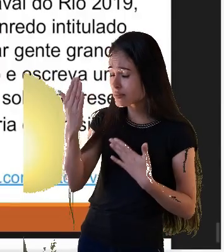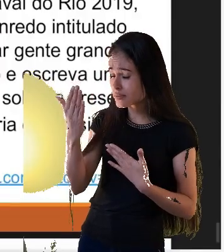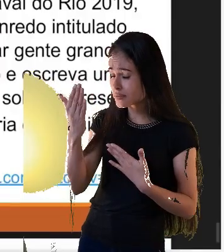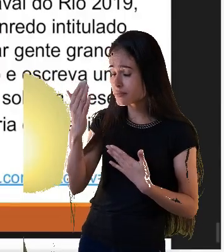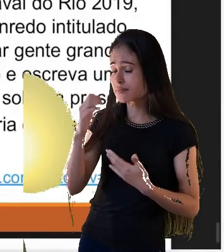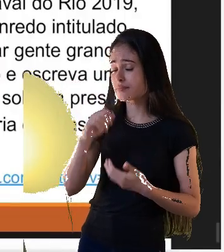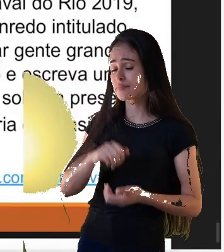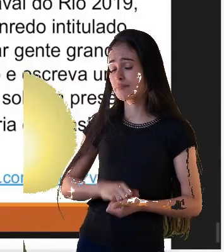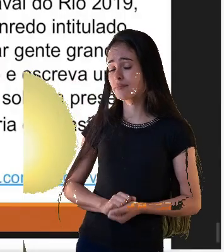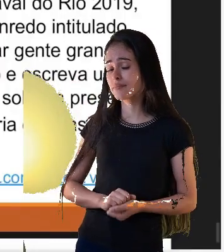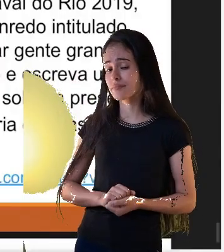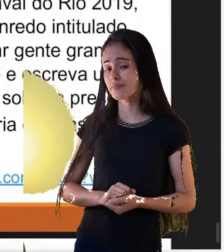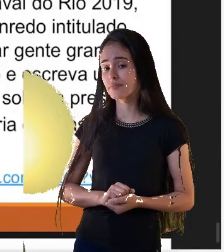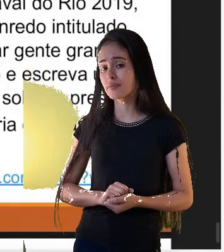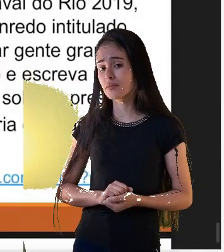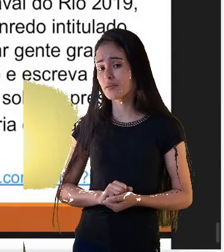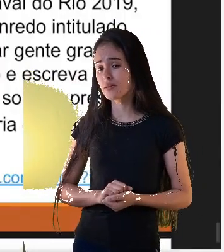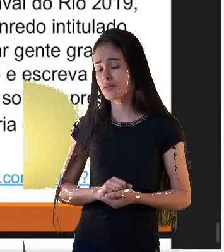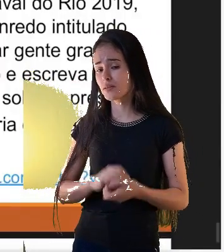Flavir.